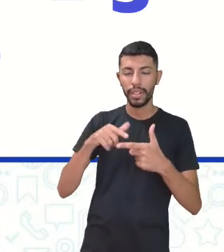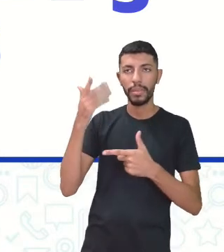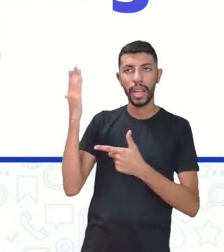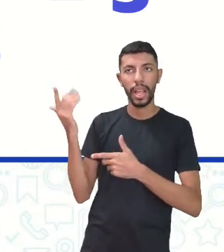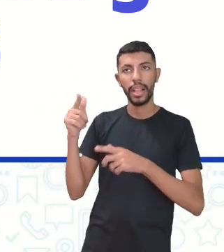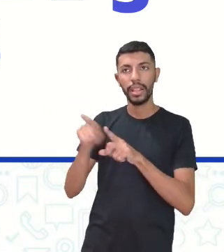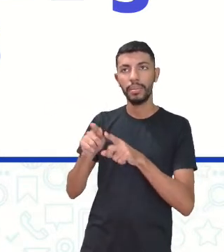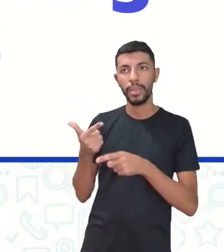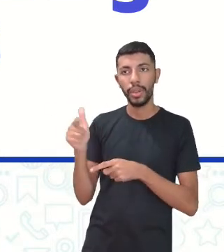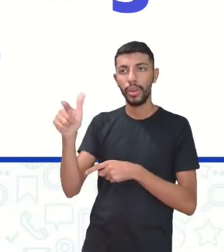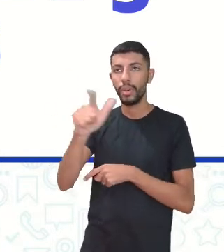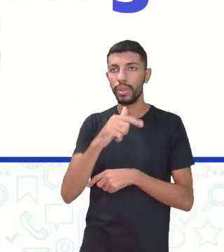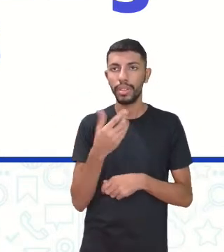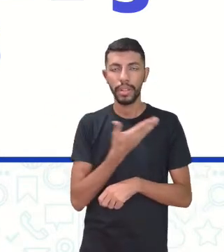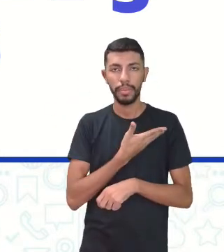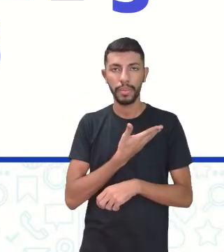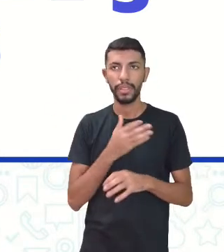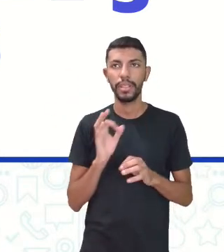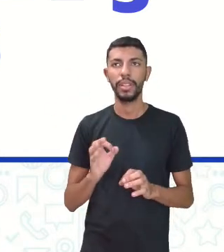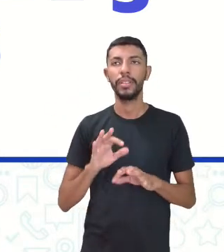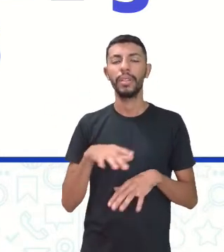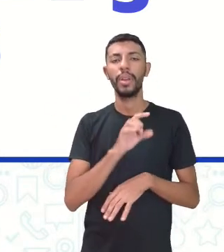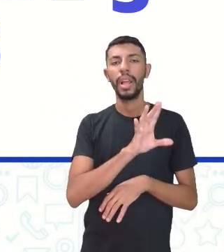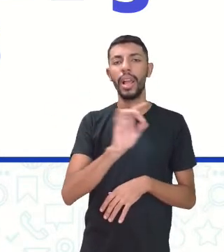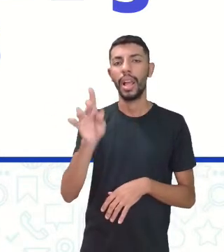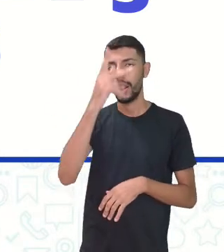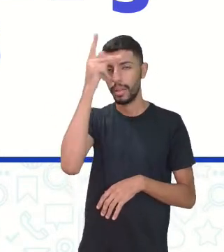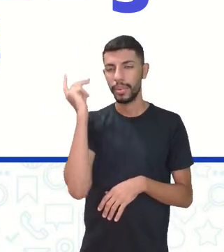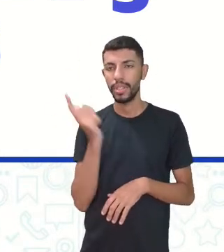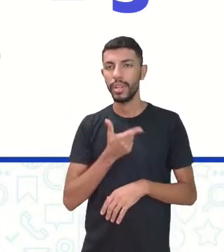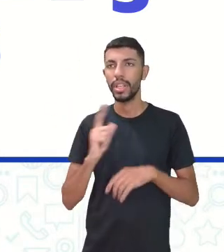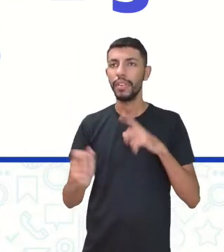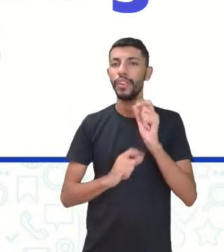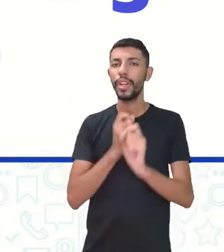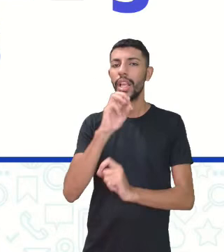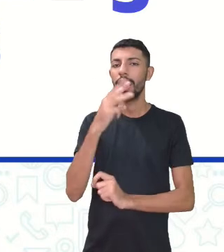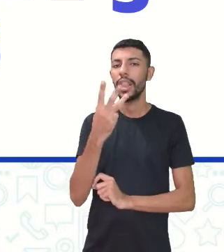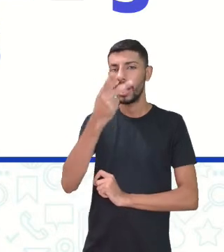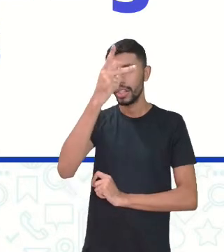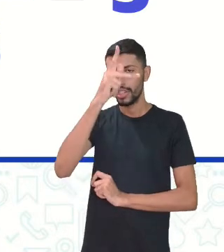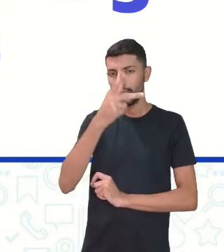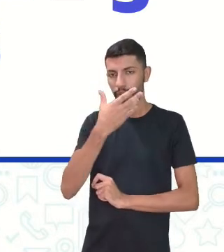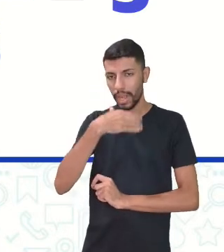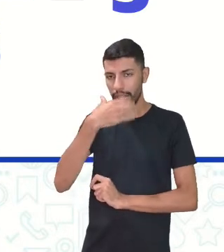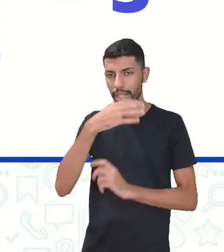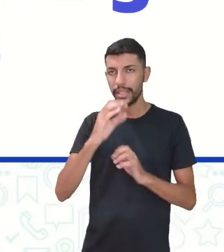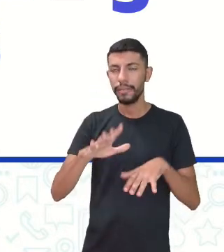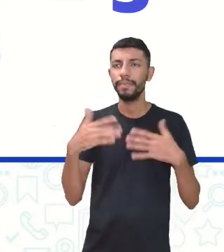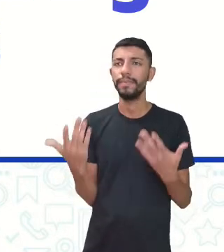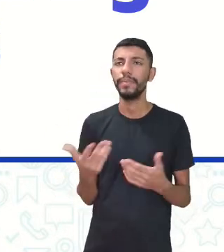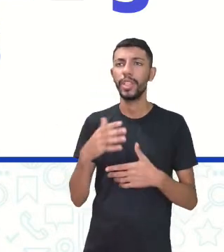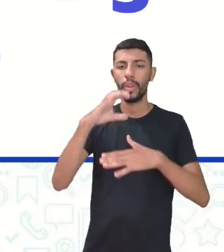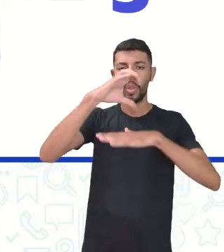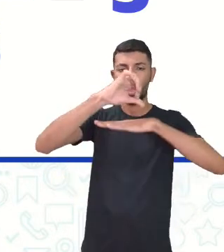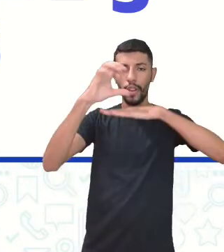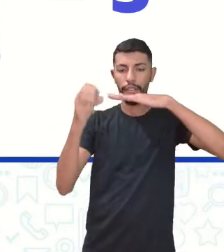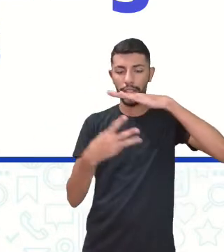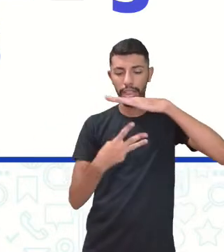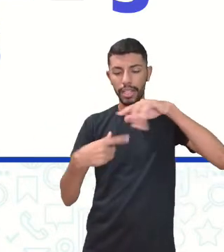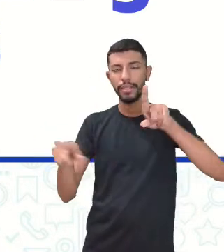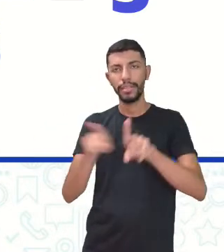3 pessoas. Então, cada pessoa aí ficou com 3 maçãs. Então, esse 9/3 aqui